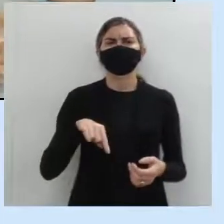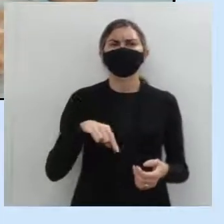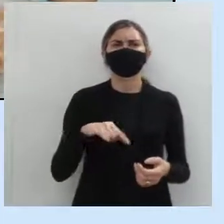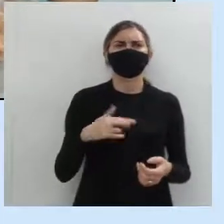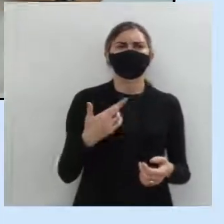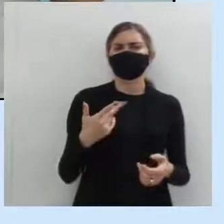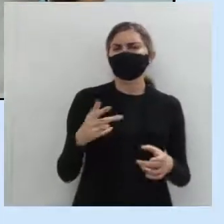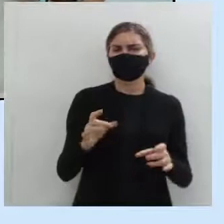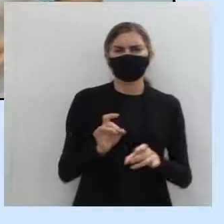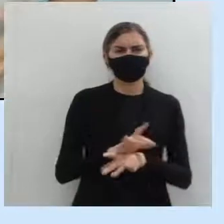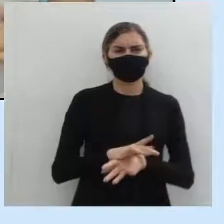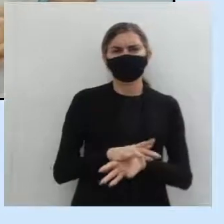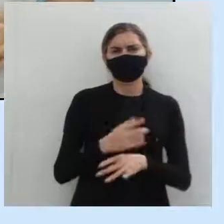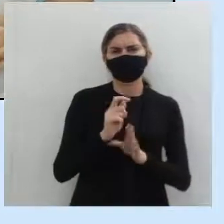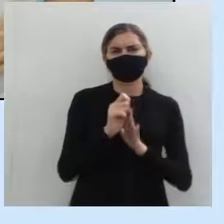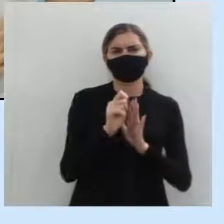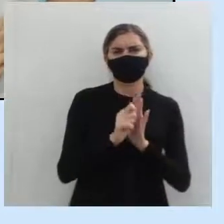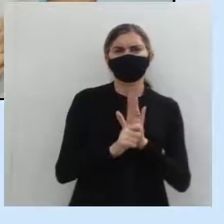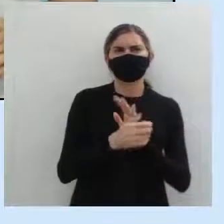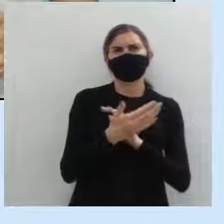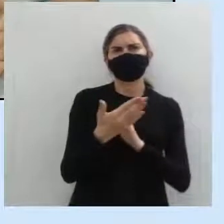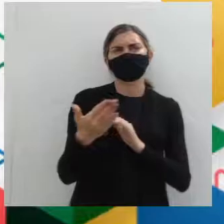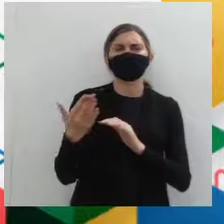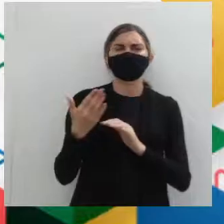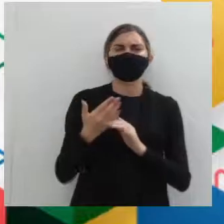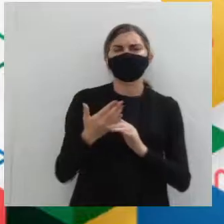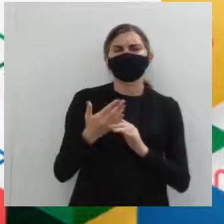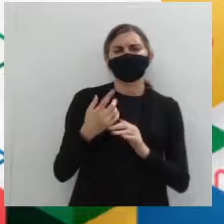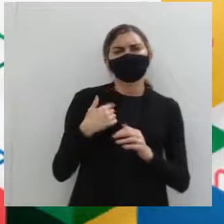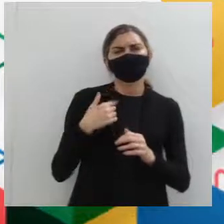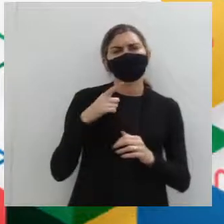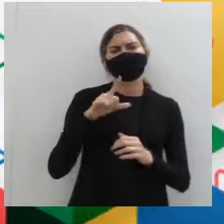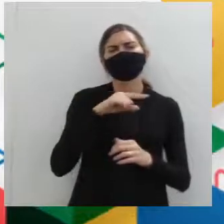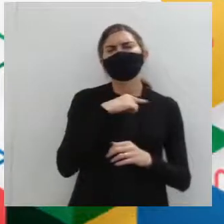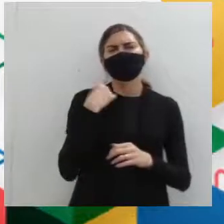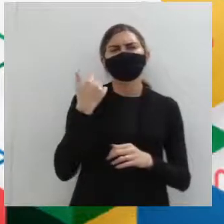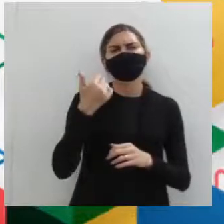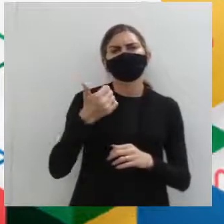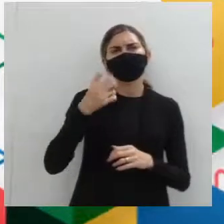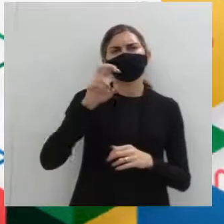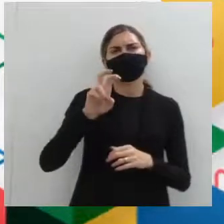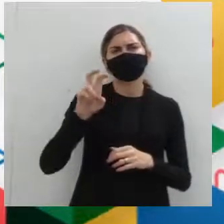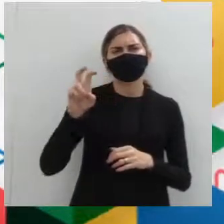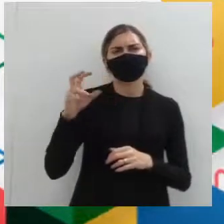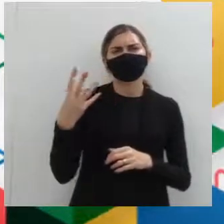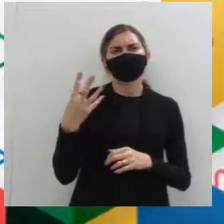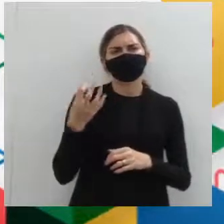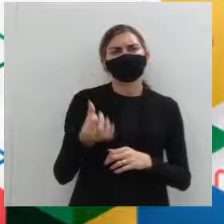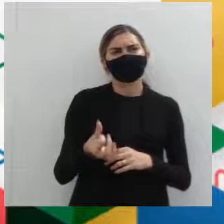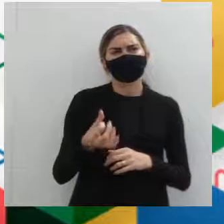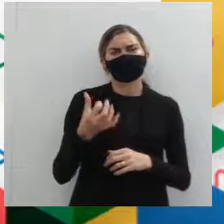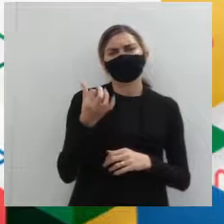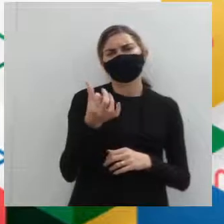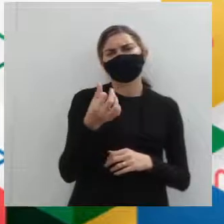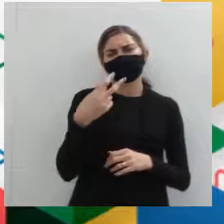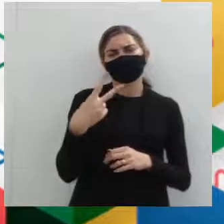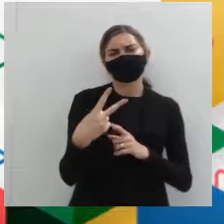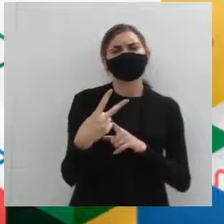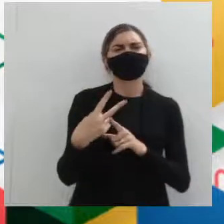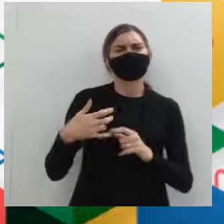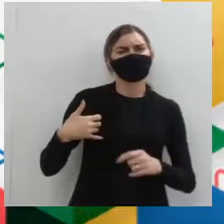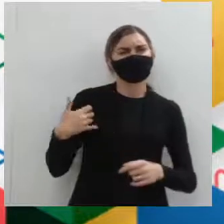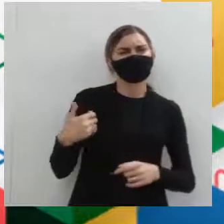não concluir, como tem escrito aí para vocês, Lutero morre em 1546, aos 62